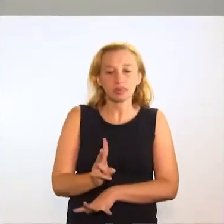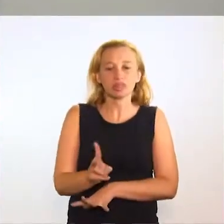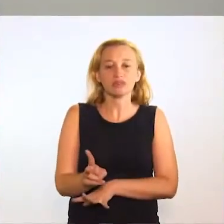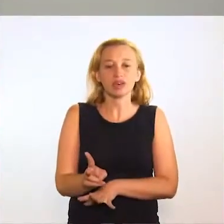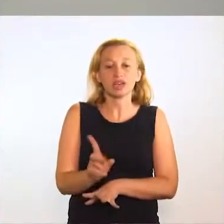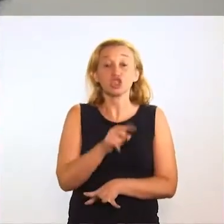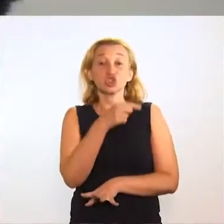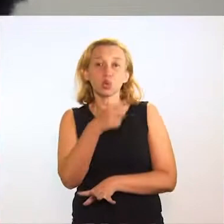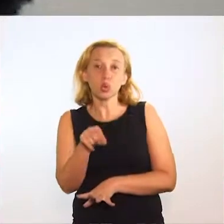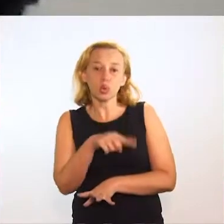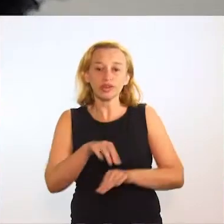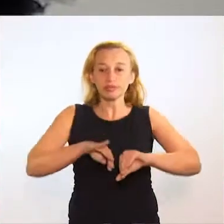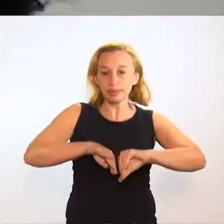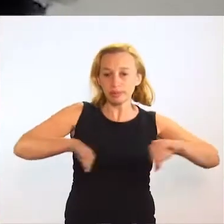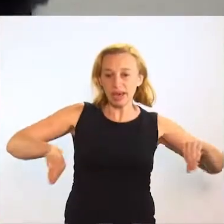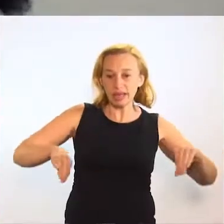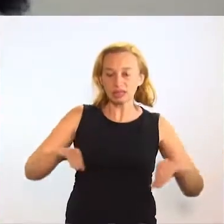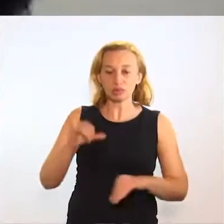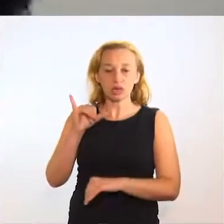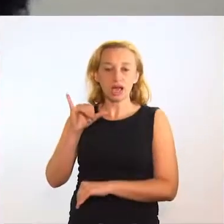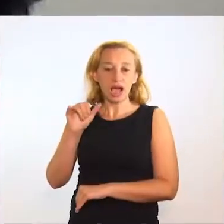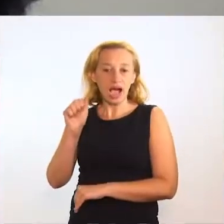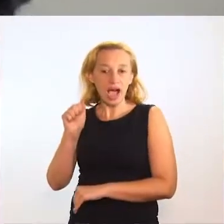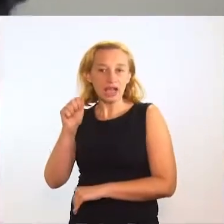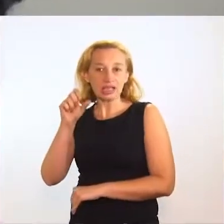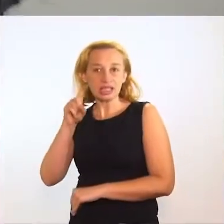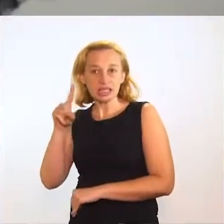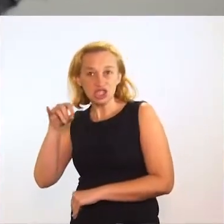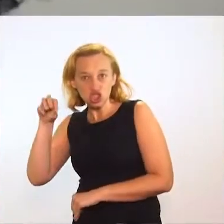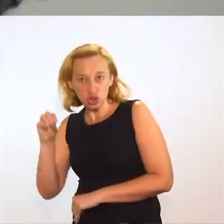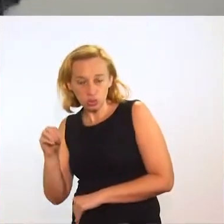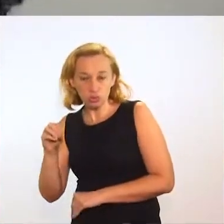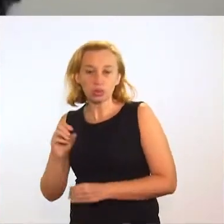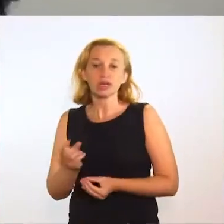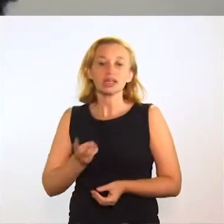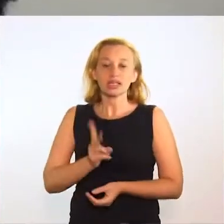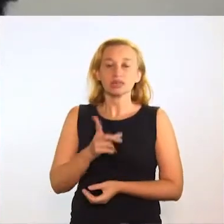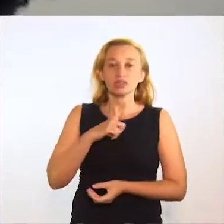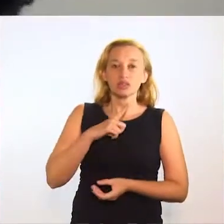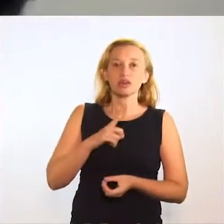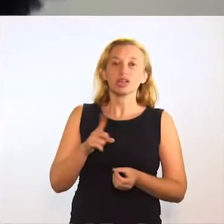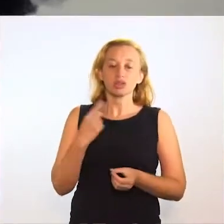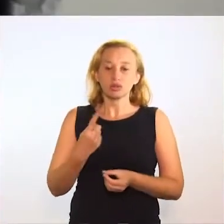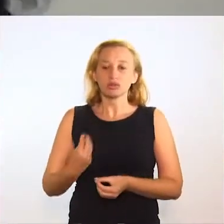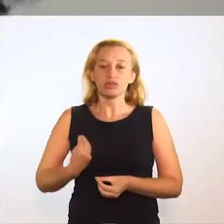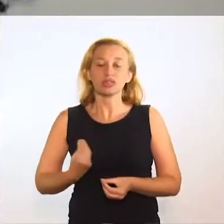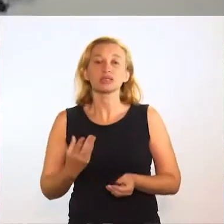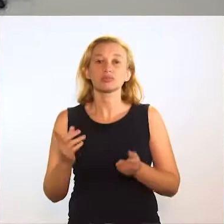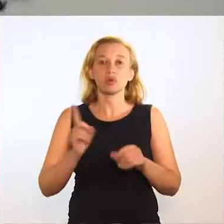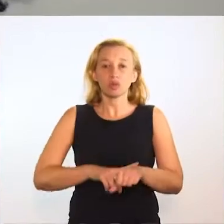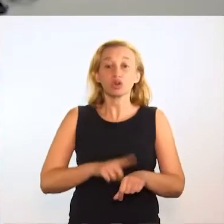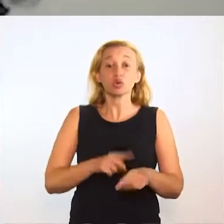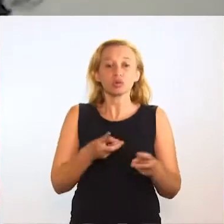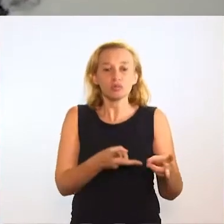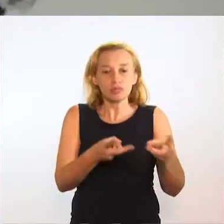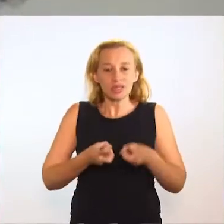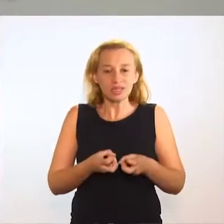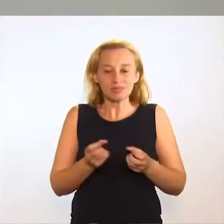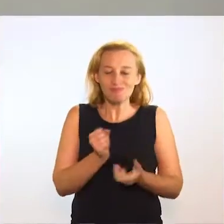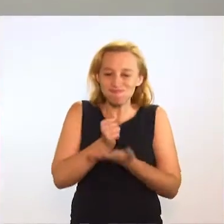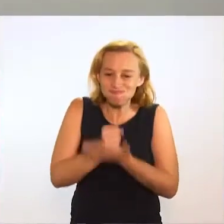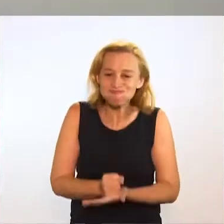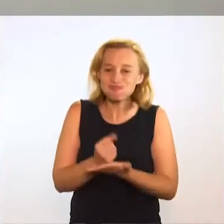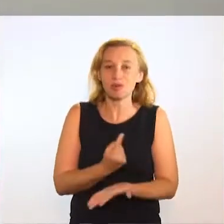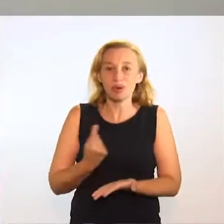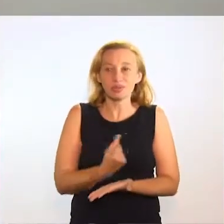estiveram reclusos, né? Ali separadinho num asilo, e eles sempre estiveram, né? E a gente só está nesse momento. Então, quando a gente percebe que é